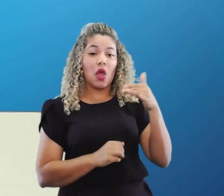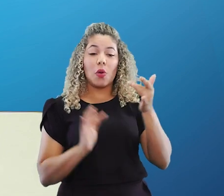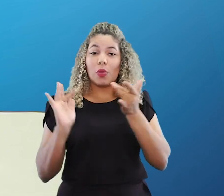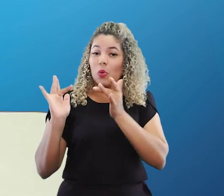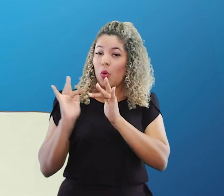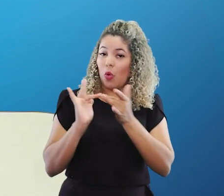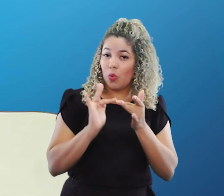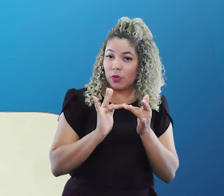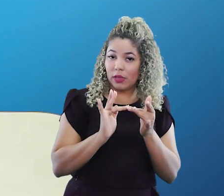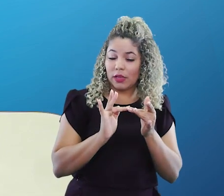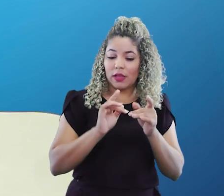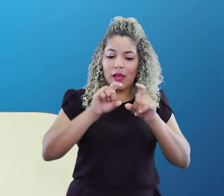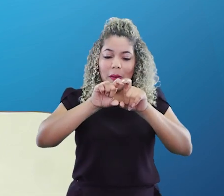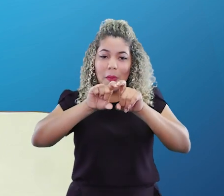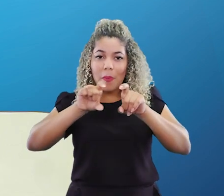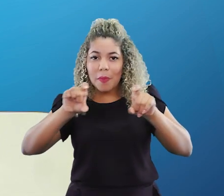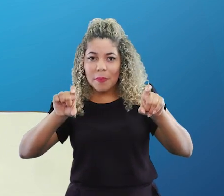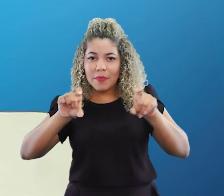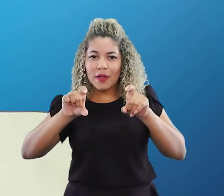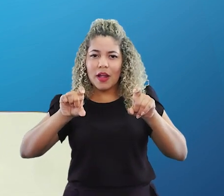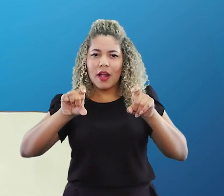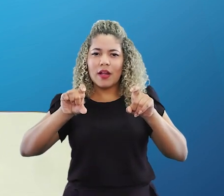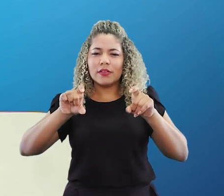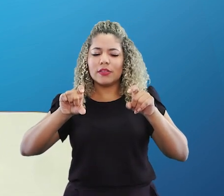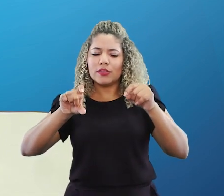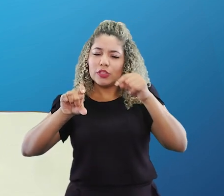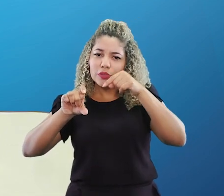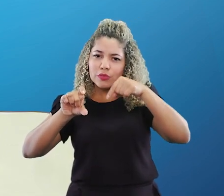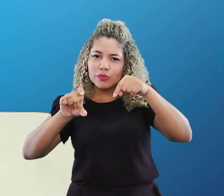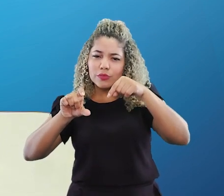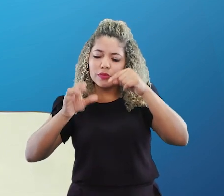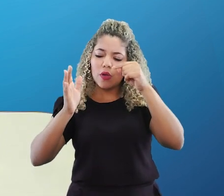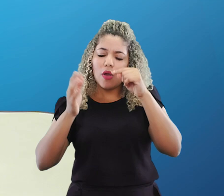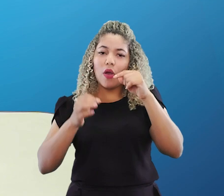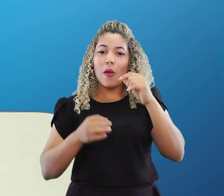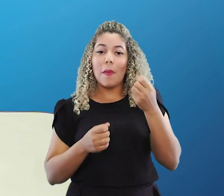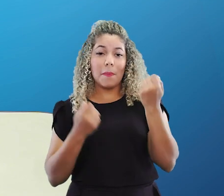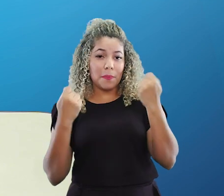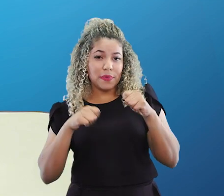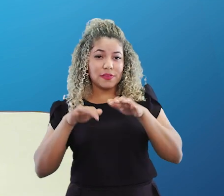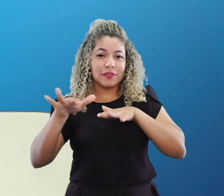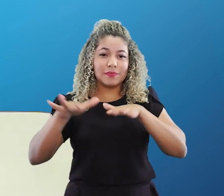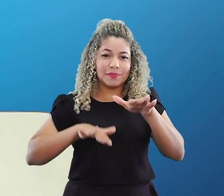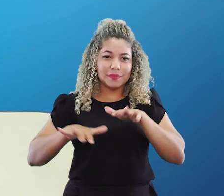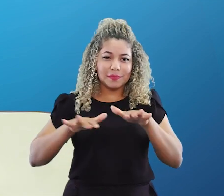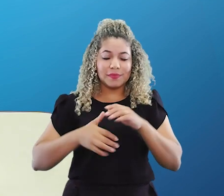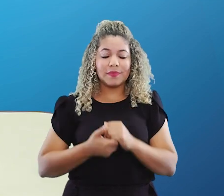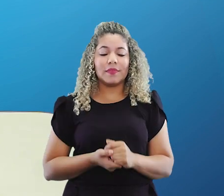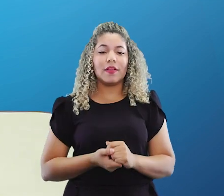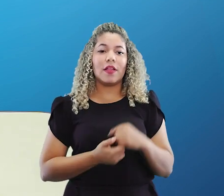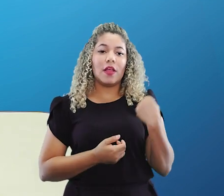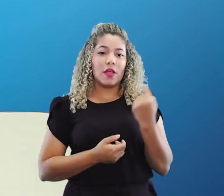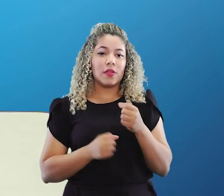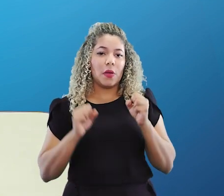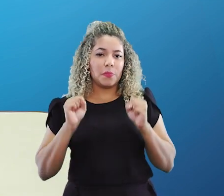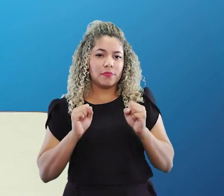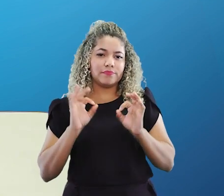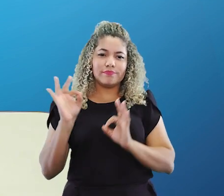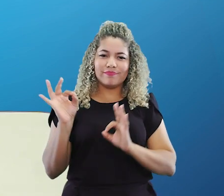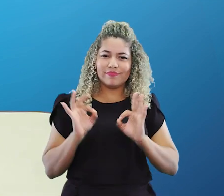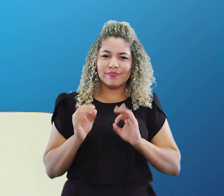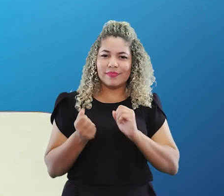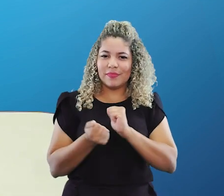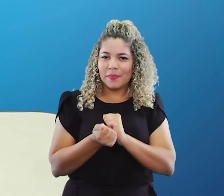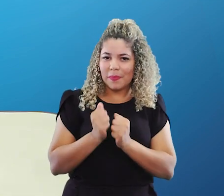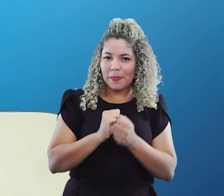ele é conectado a uma barra com o furo circular, ele permite movimento. Então aqui nós podemos